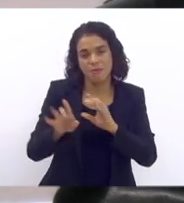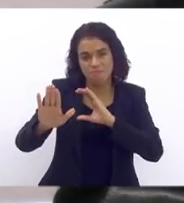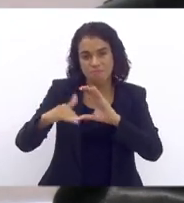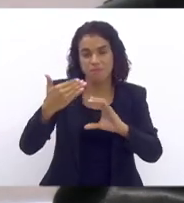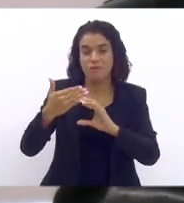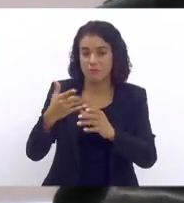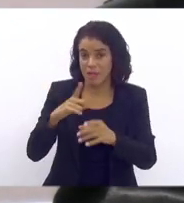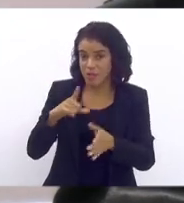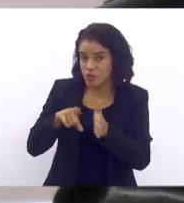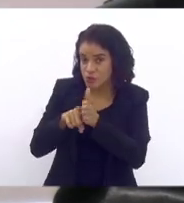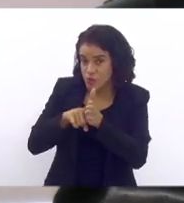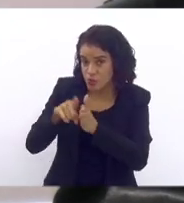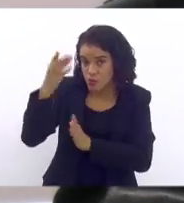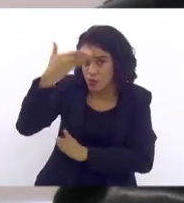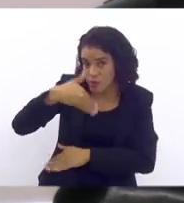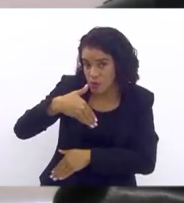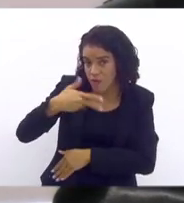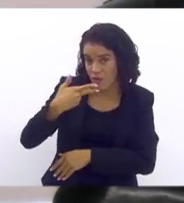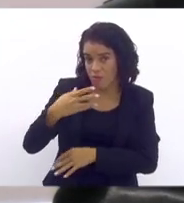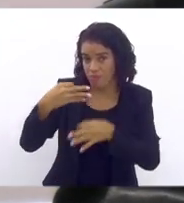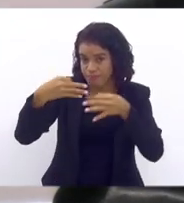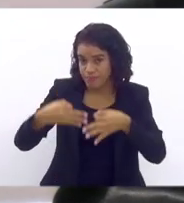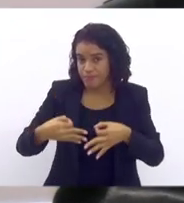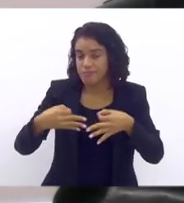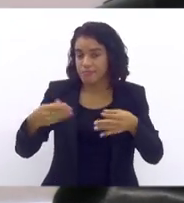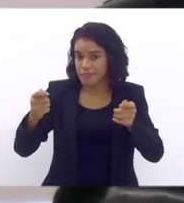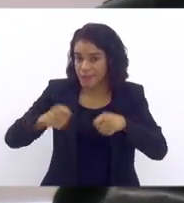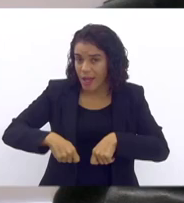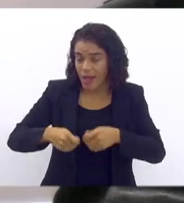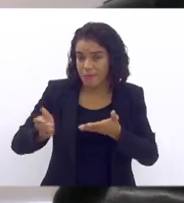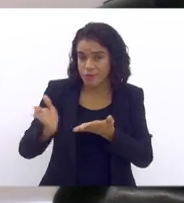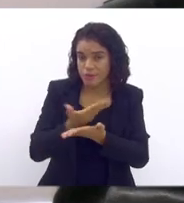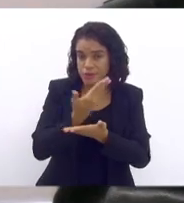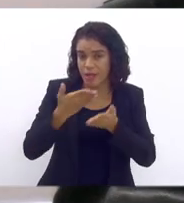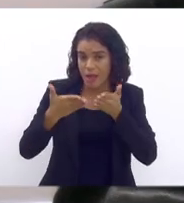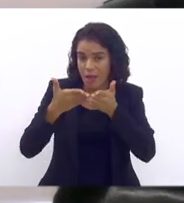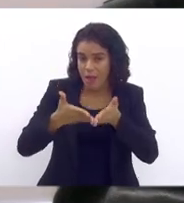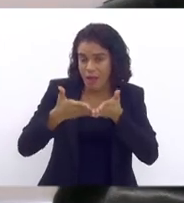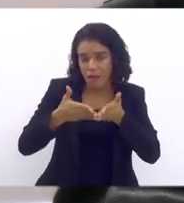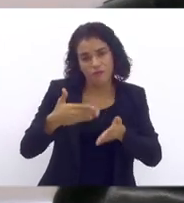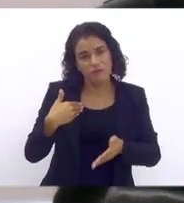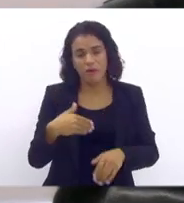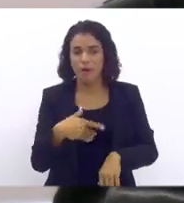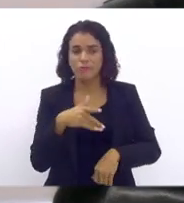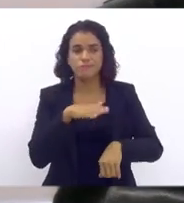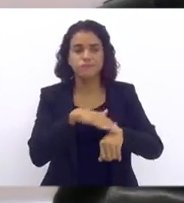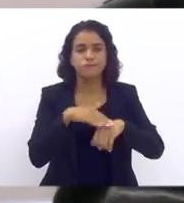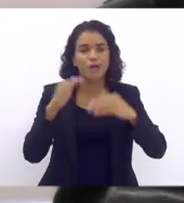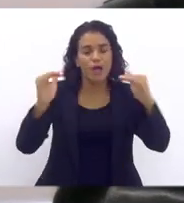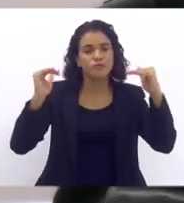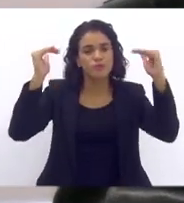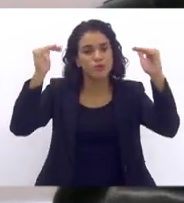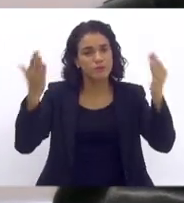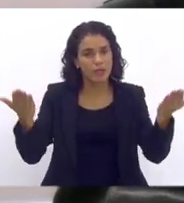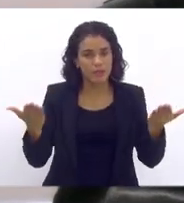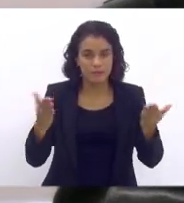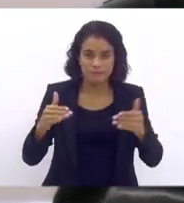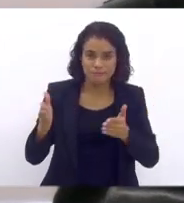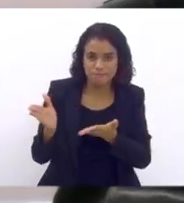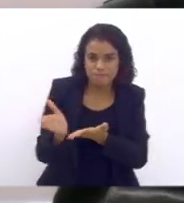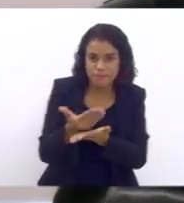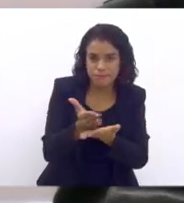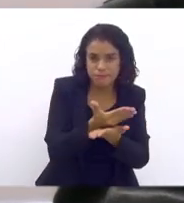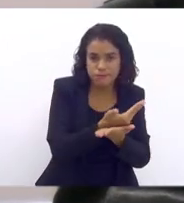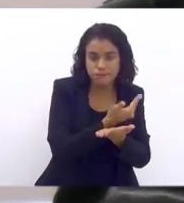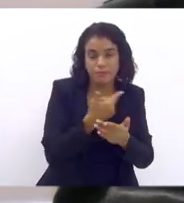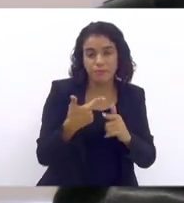estudo foi feito e disse que é viável se nós fizermos esse documento nós vamos cobrar das autoridades para que se e seja retirada porque